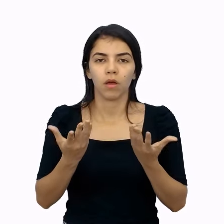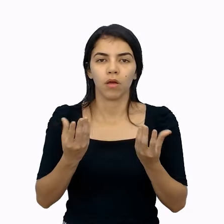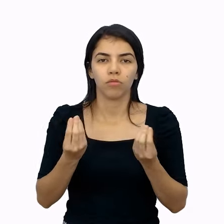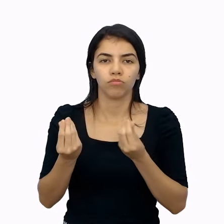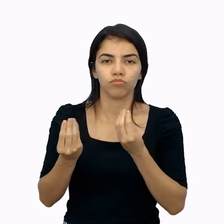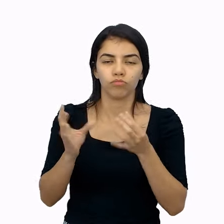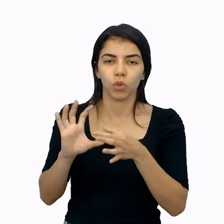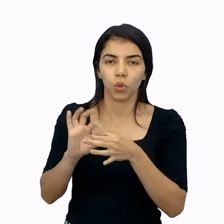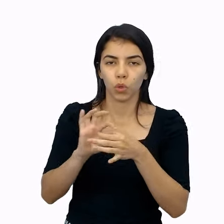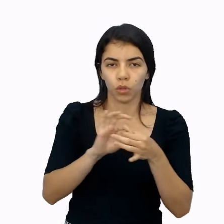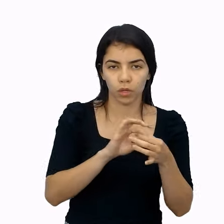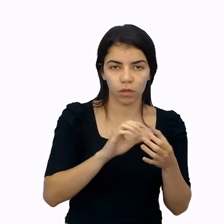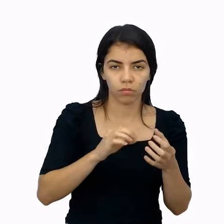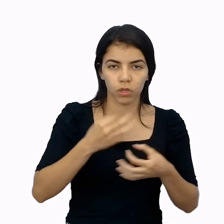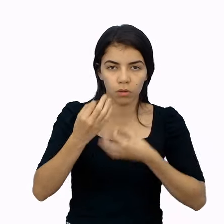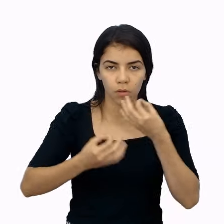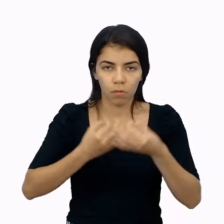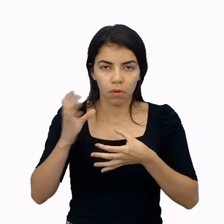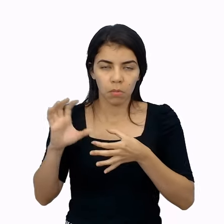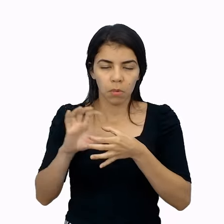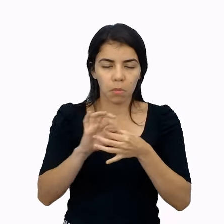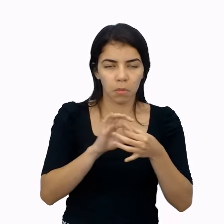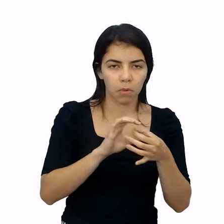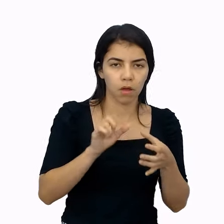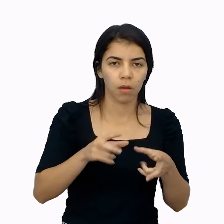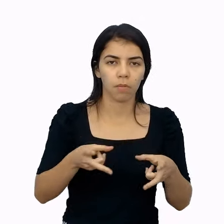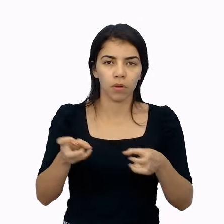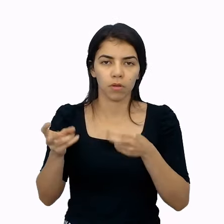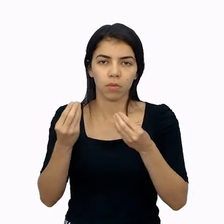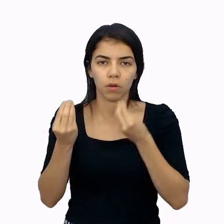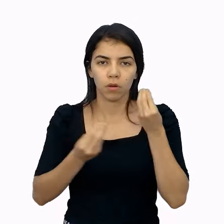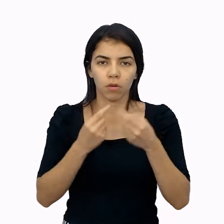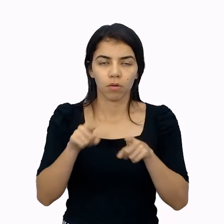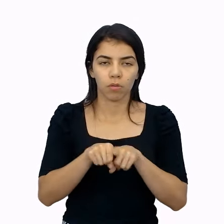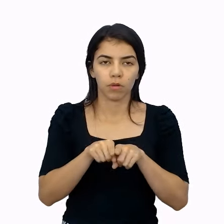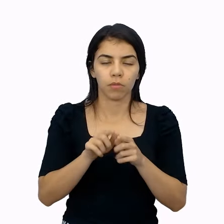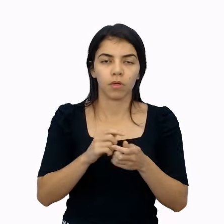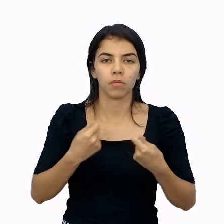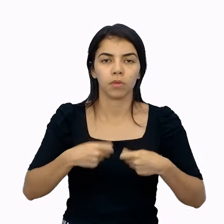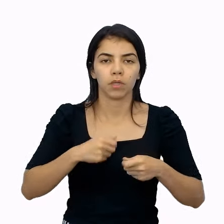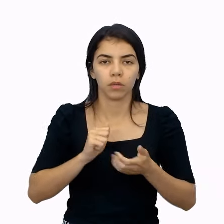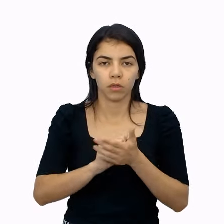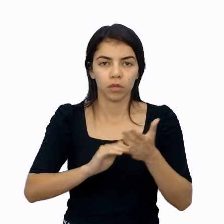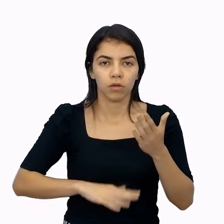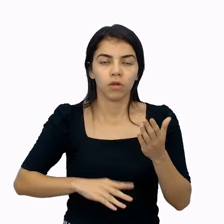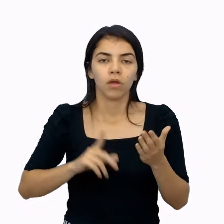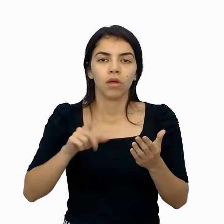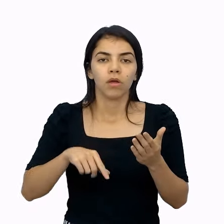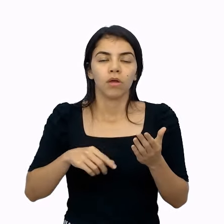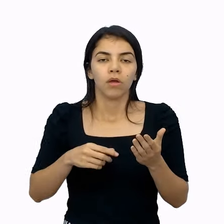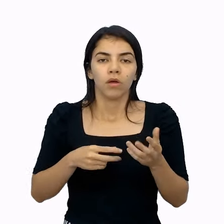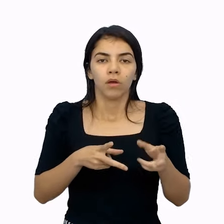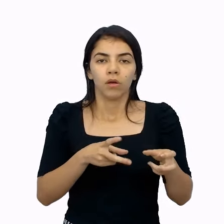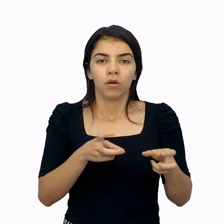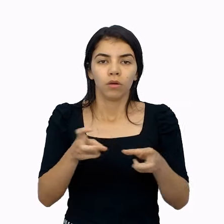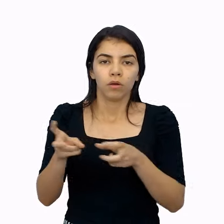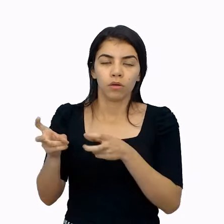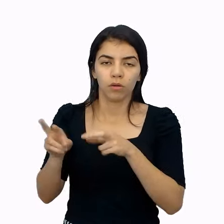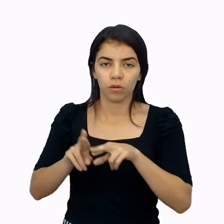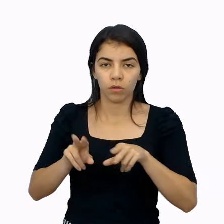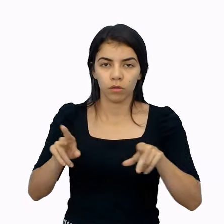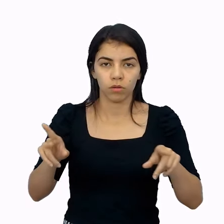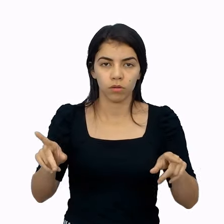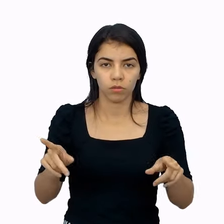dos tipos de argumentos existentes, então precisar também haver muitas atividades sobre os tipos de argumentos que podem